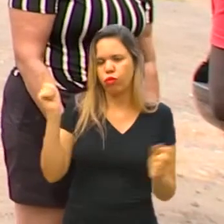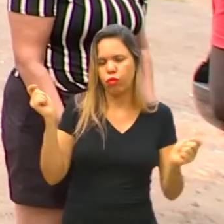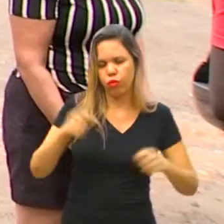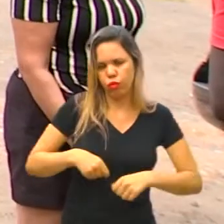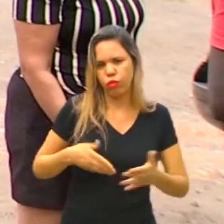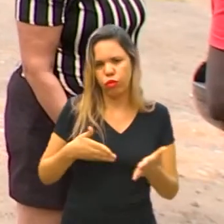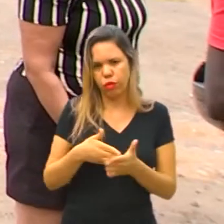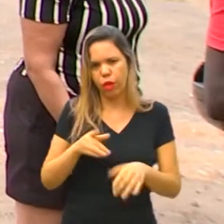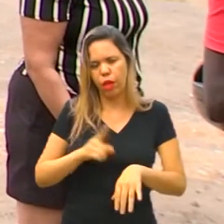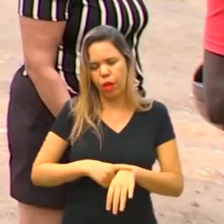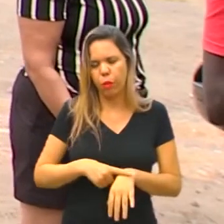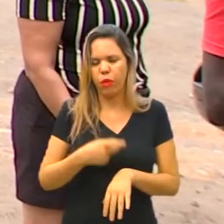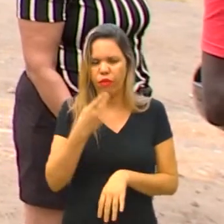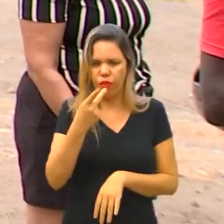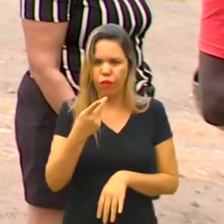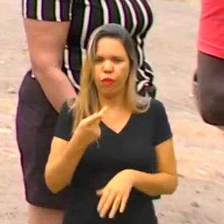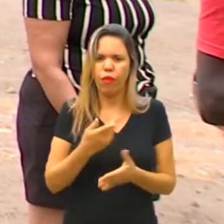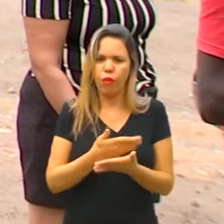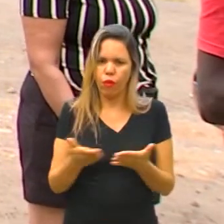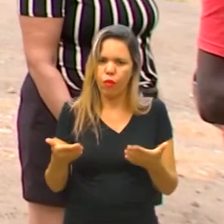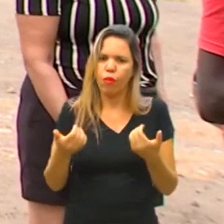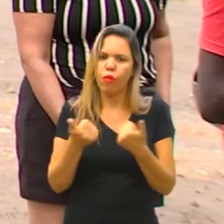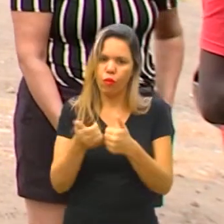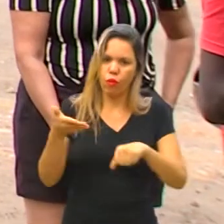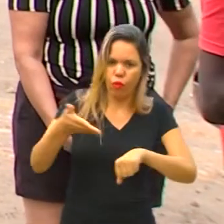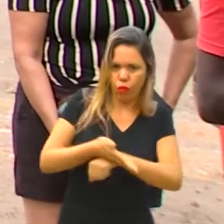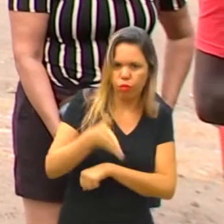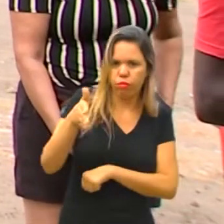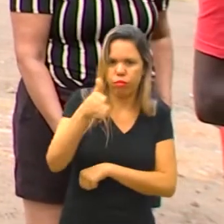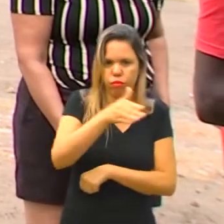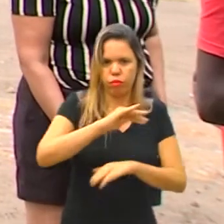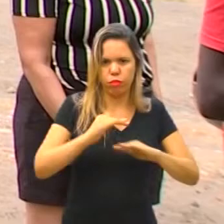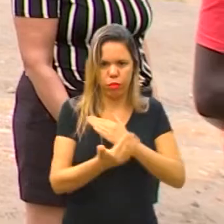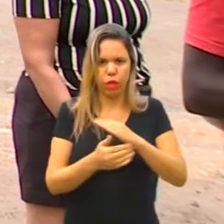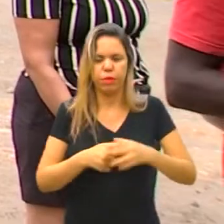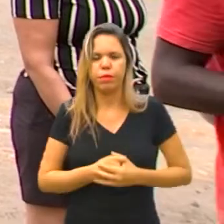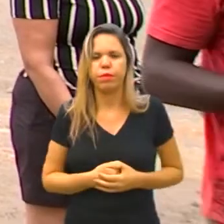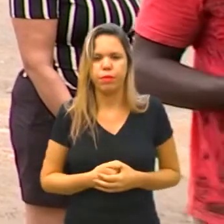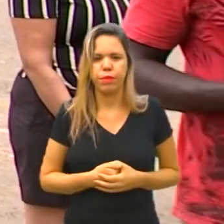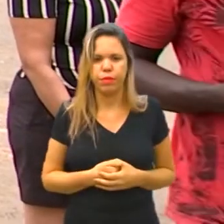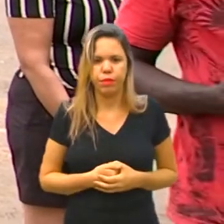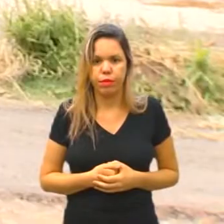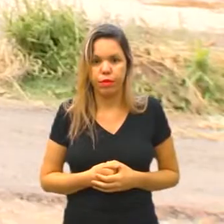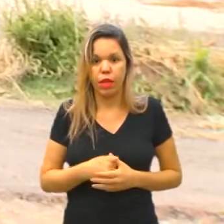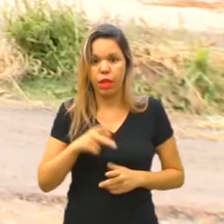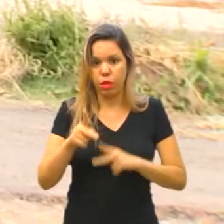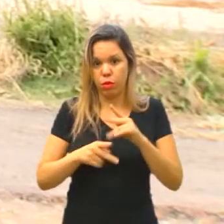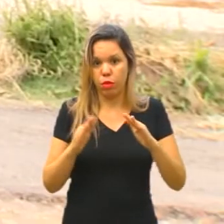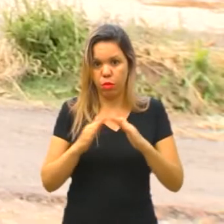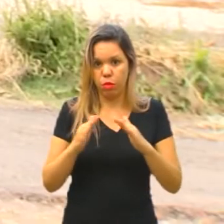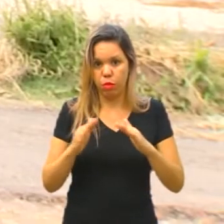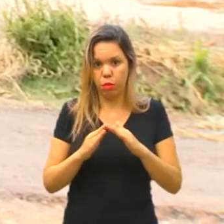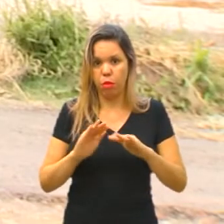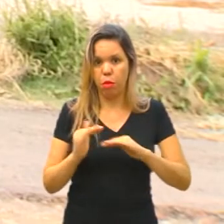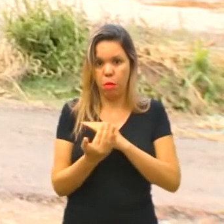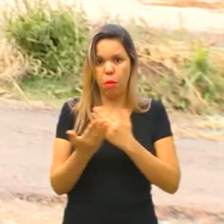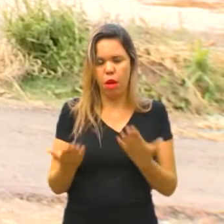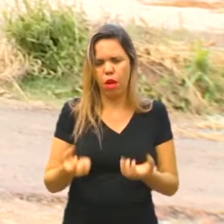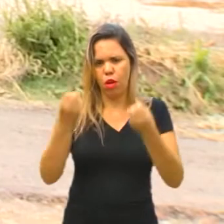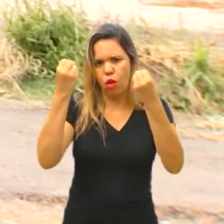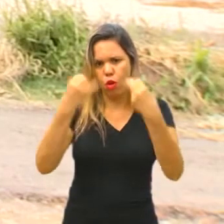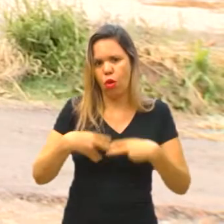ou 25 dias, que foi o prazo que ele falou aí, as linhas já vão estar descendo aqui para a população. Este morador do